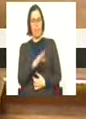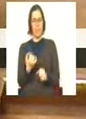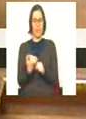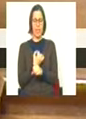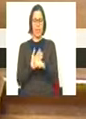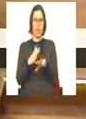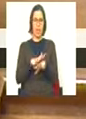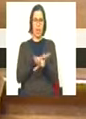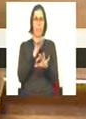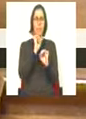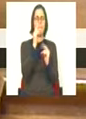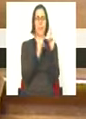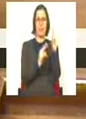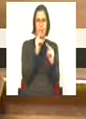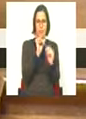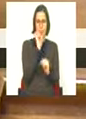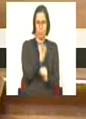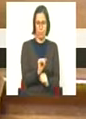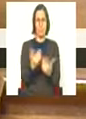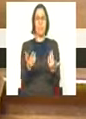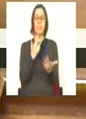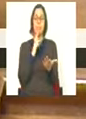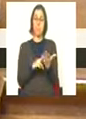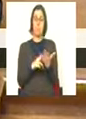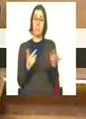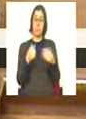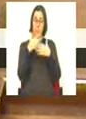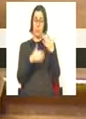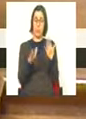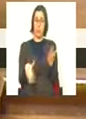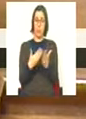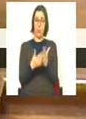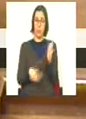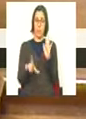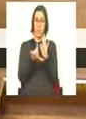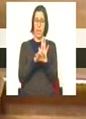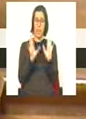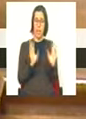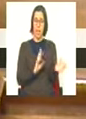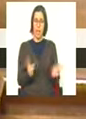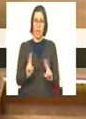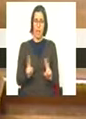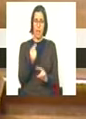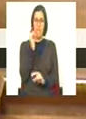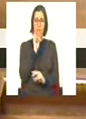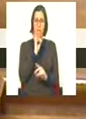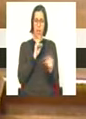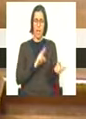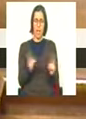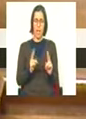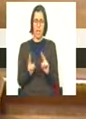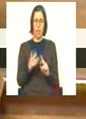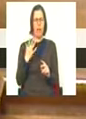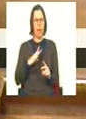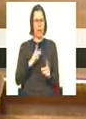serviços da administração tributária. São os motivos que constam da proposta de lei. As alterações aos preços de transferência, o